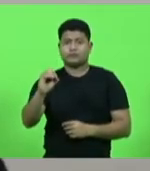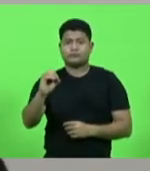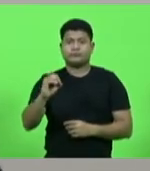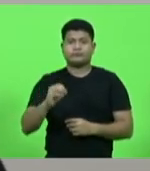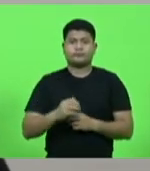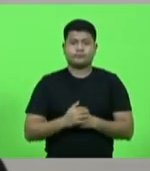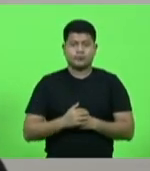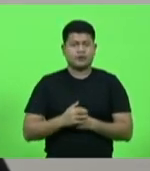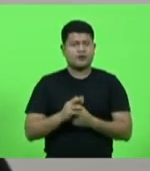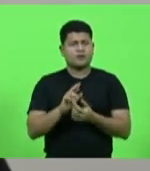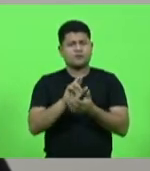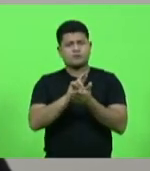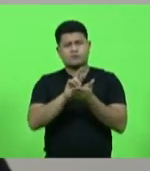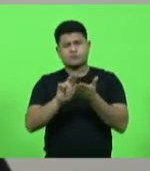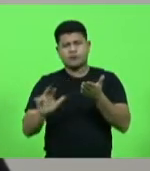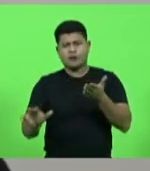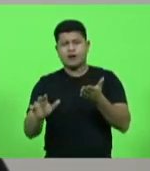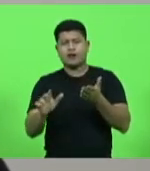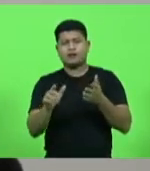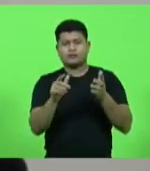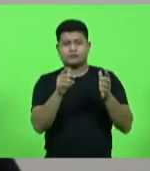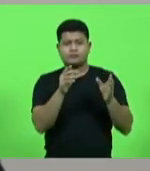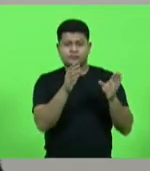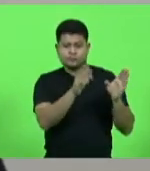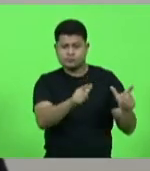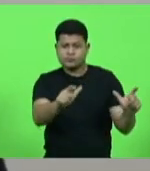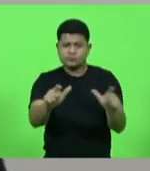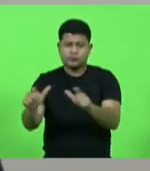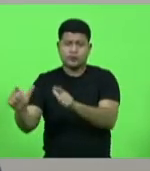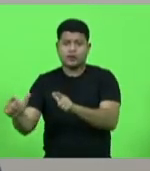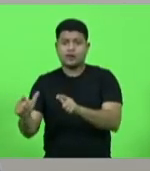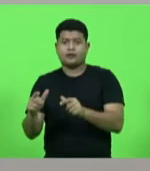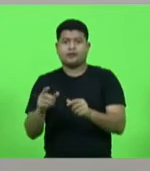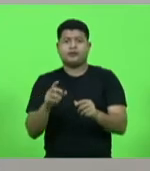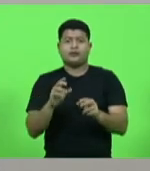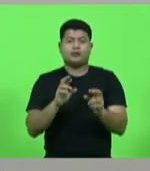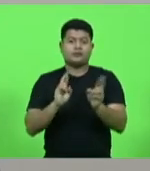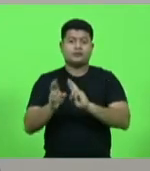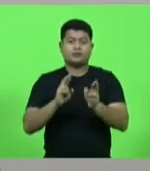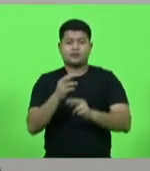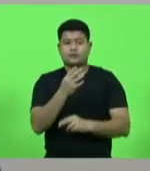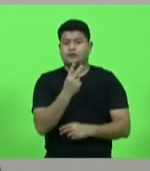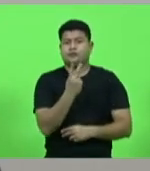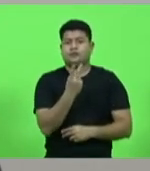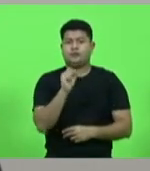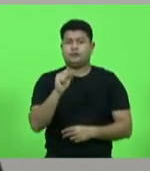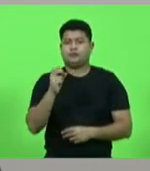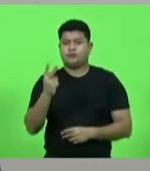e vários trechos da 282.